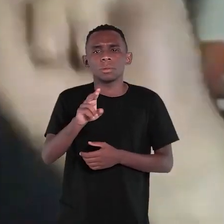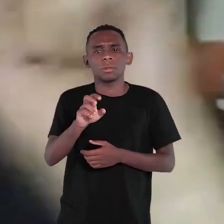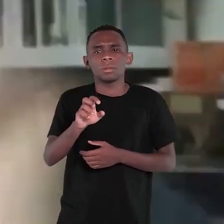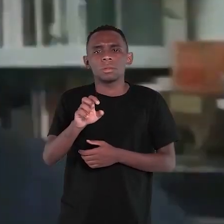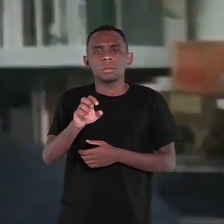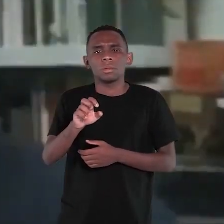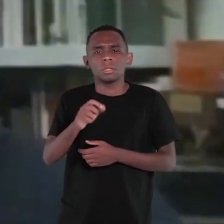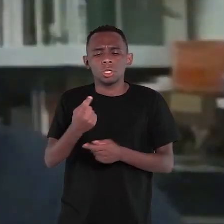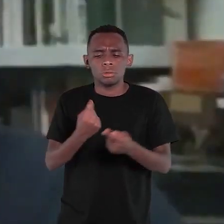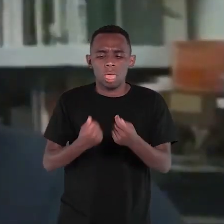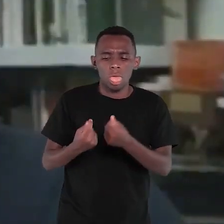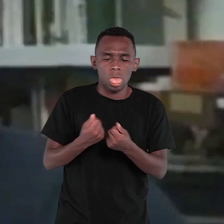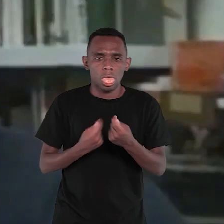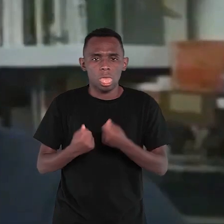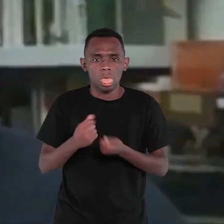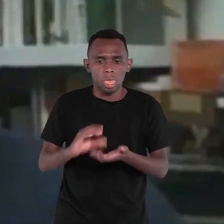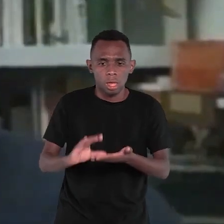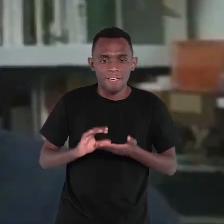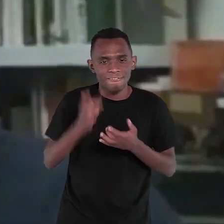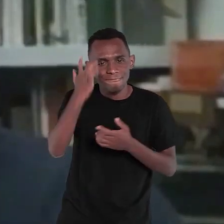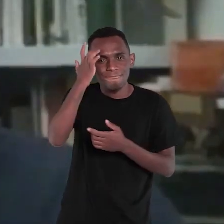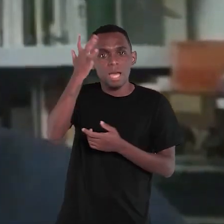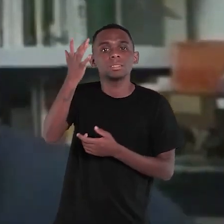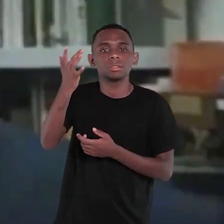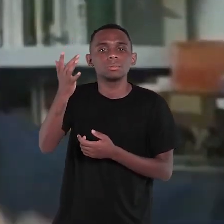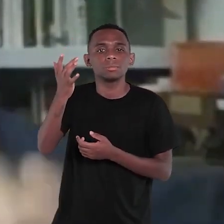de remuneração fácil. Né?